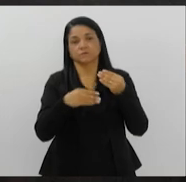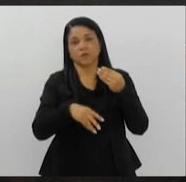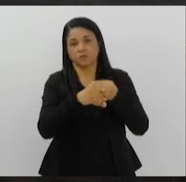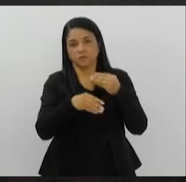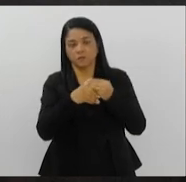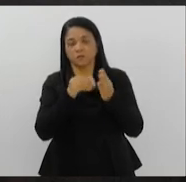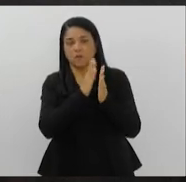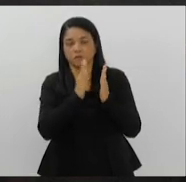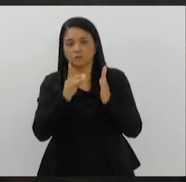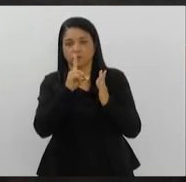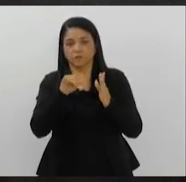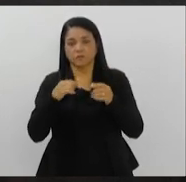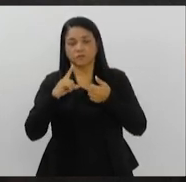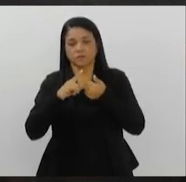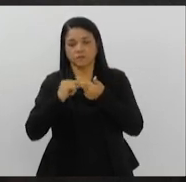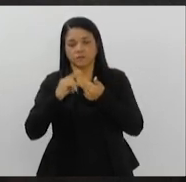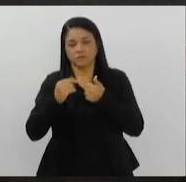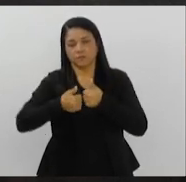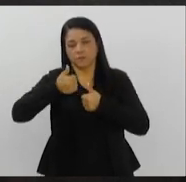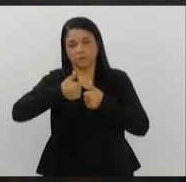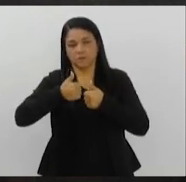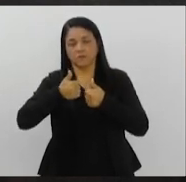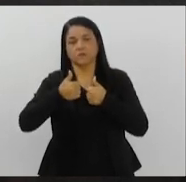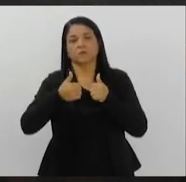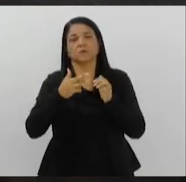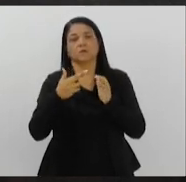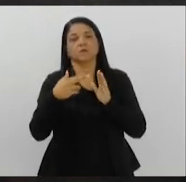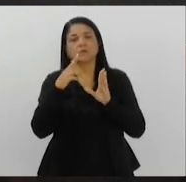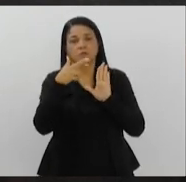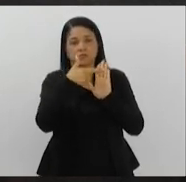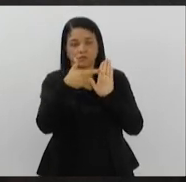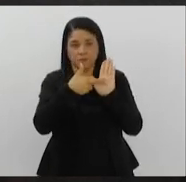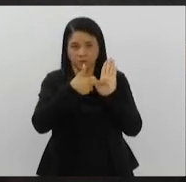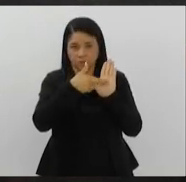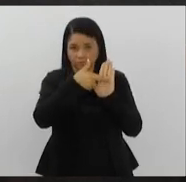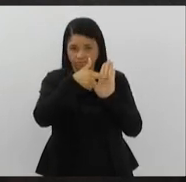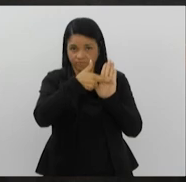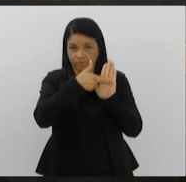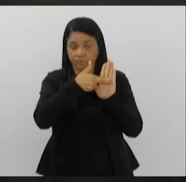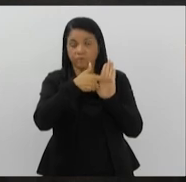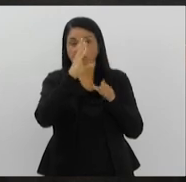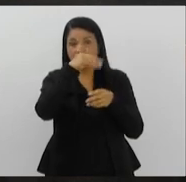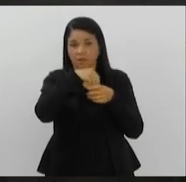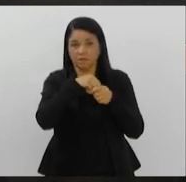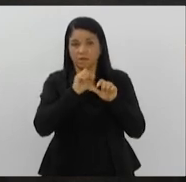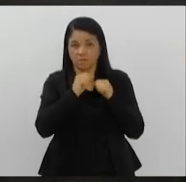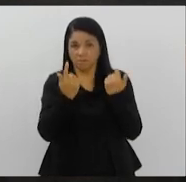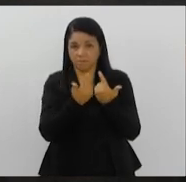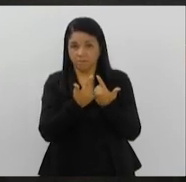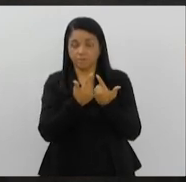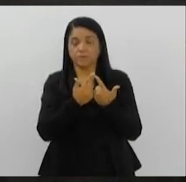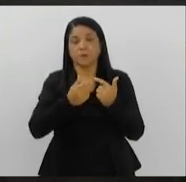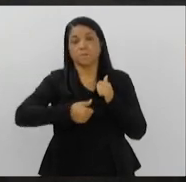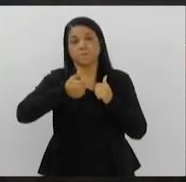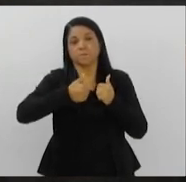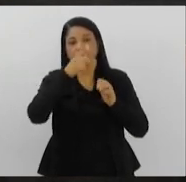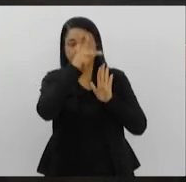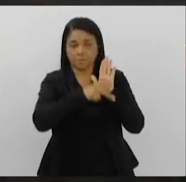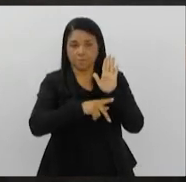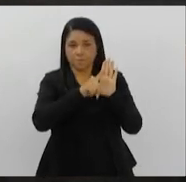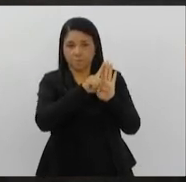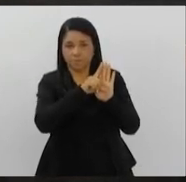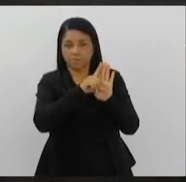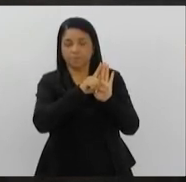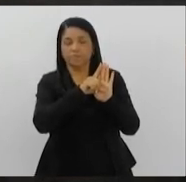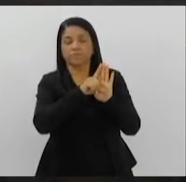inciso 1º do artigo 47 do Regimento Interno, em tramitação ordinária, primeira discussão, projeto de lei número